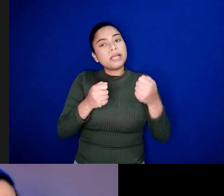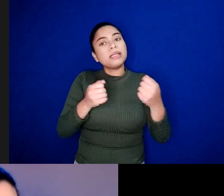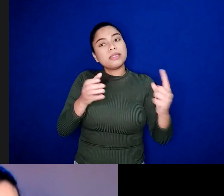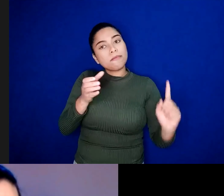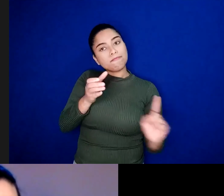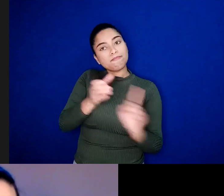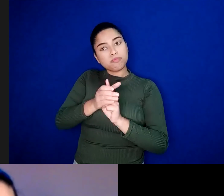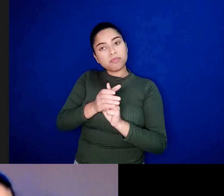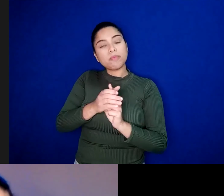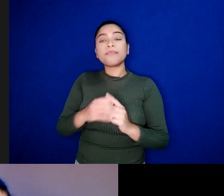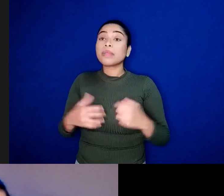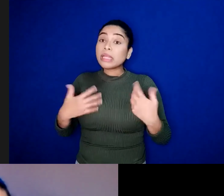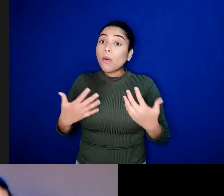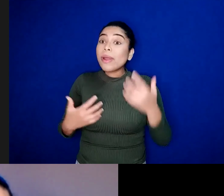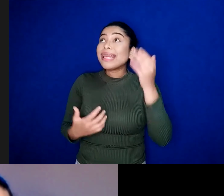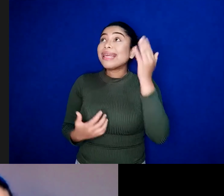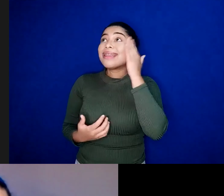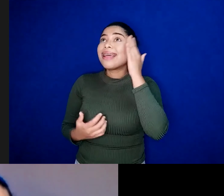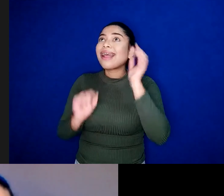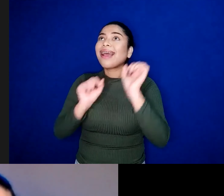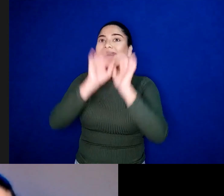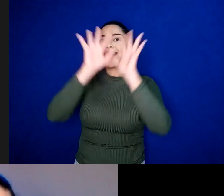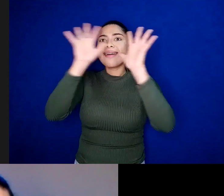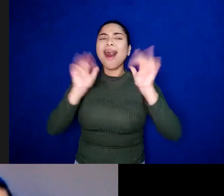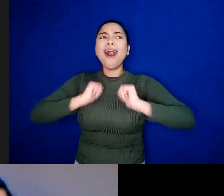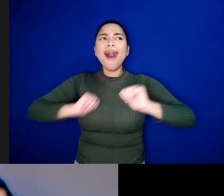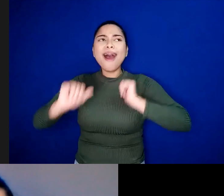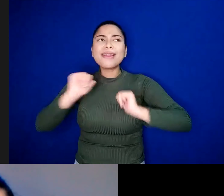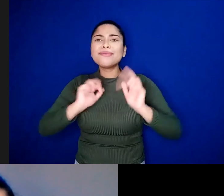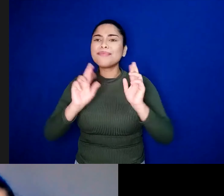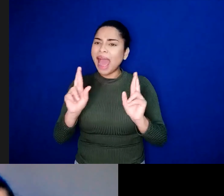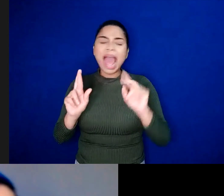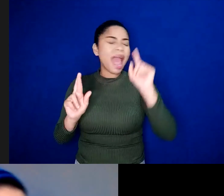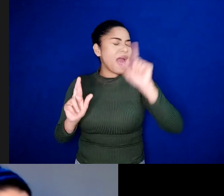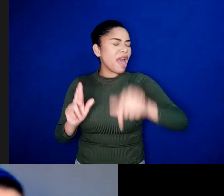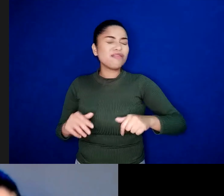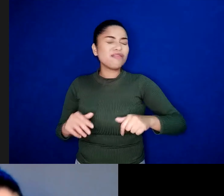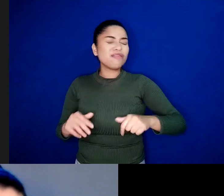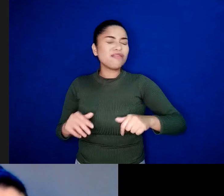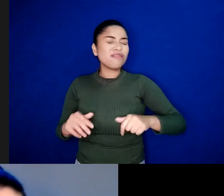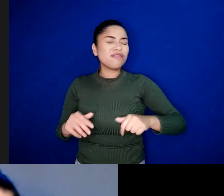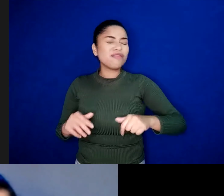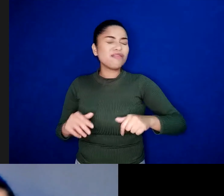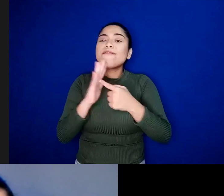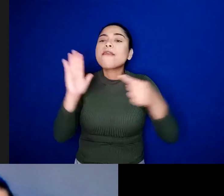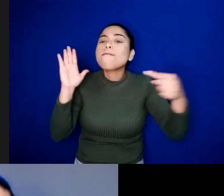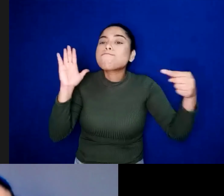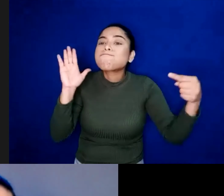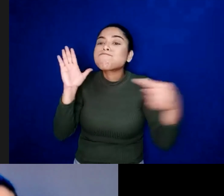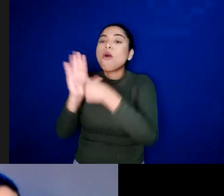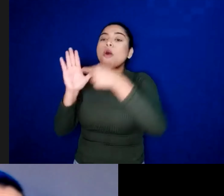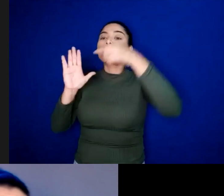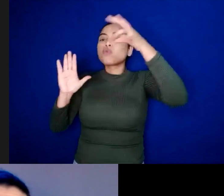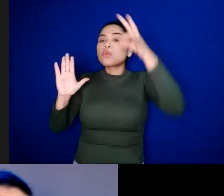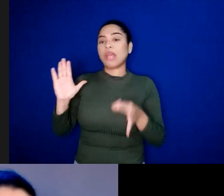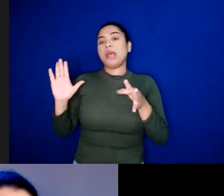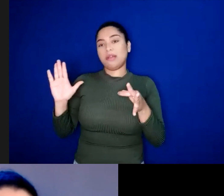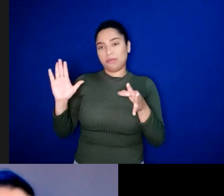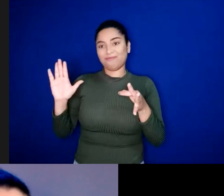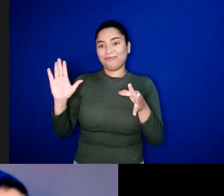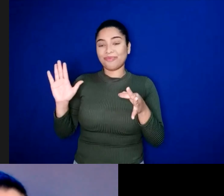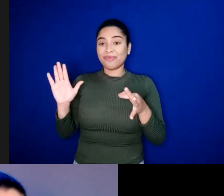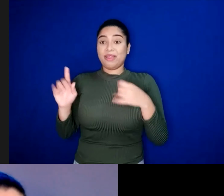entender essas expectativas eu acho que é uma grande chave é que você trouxe na sua apresentação que